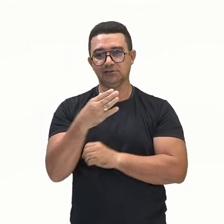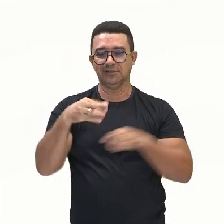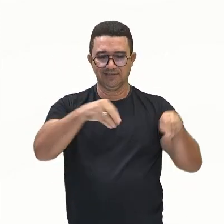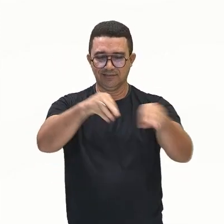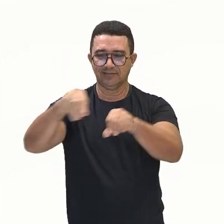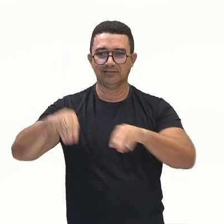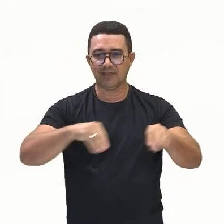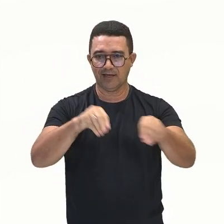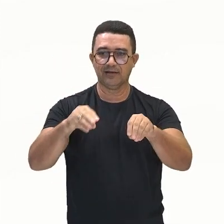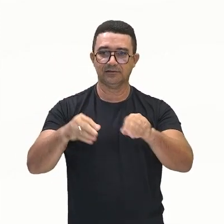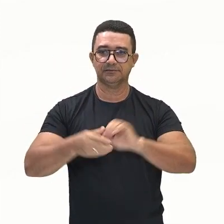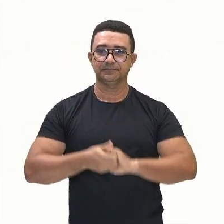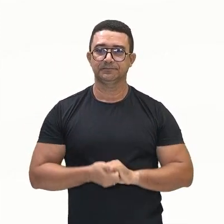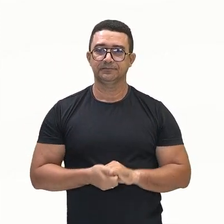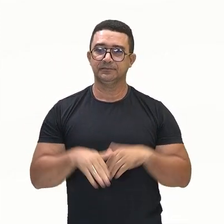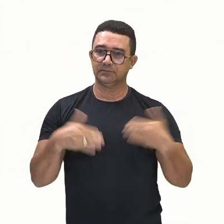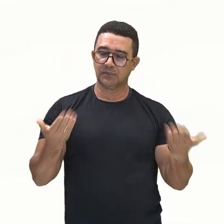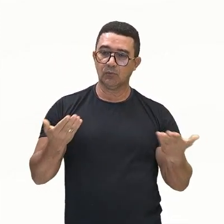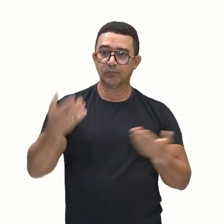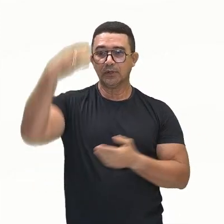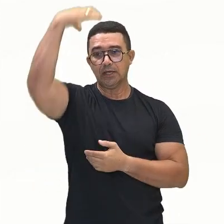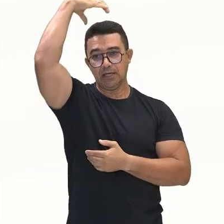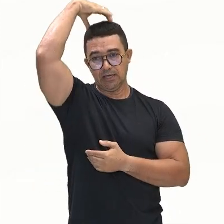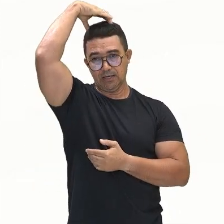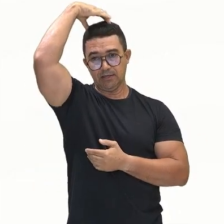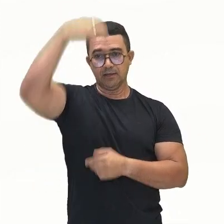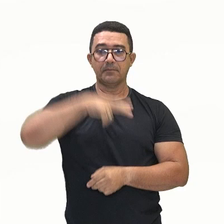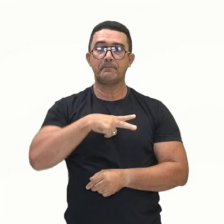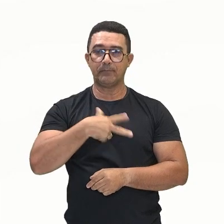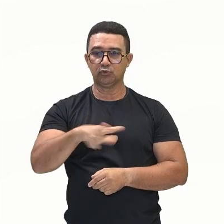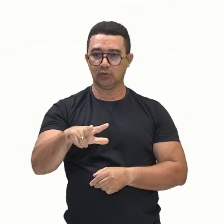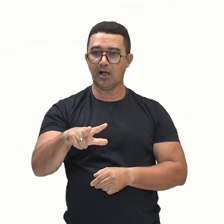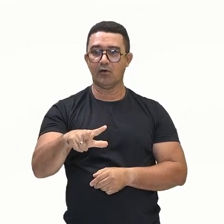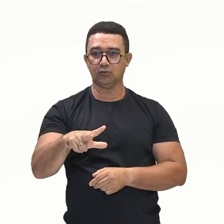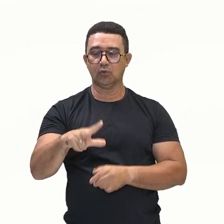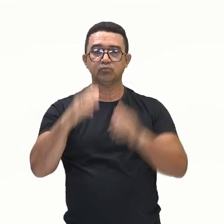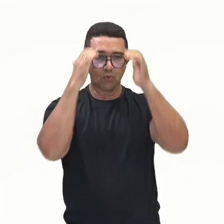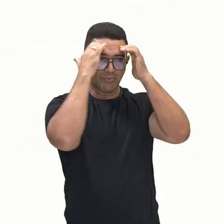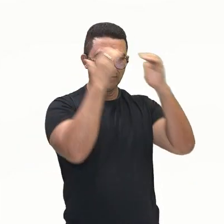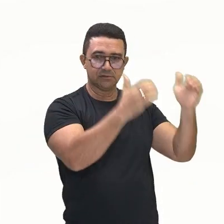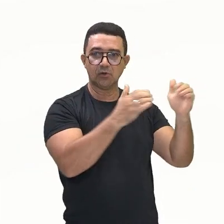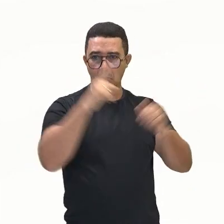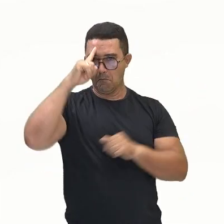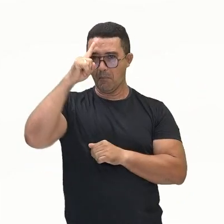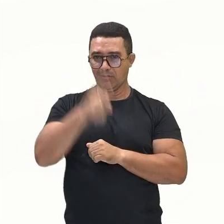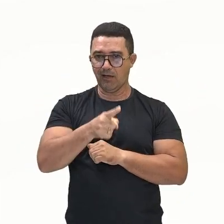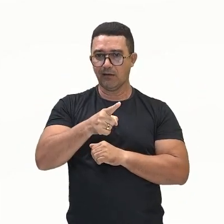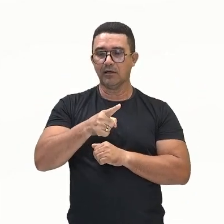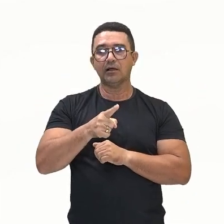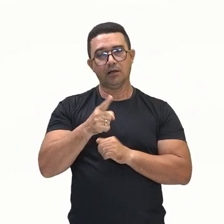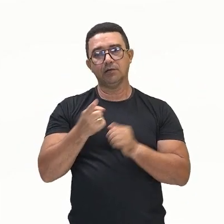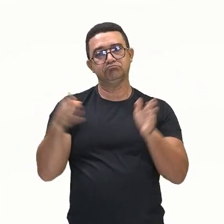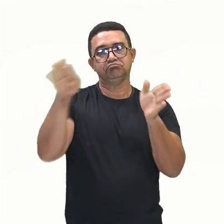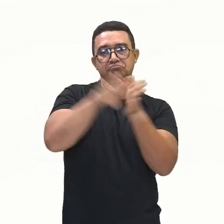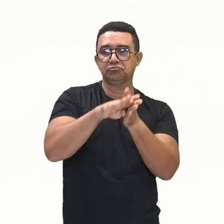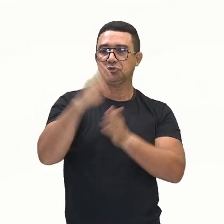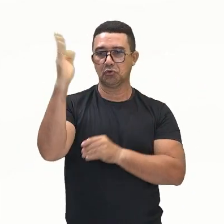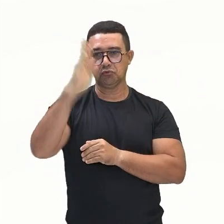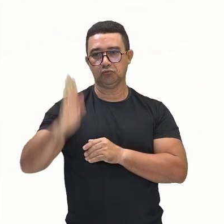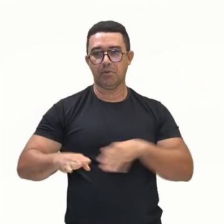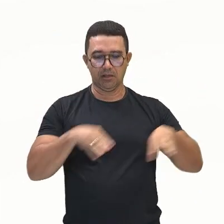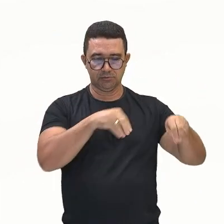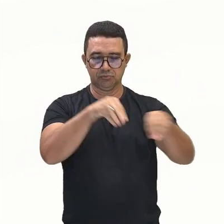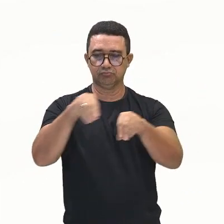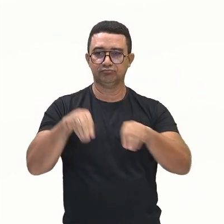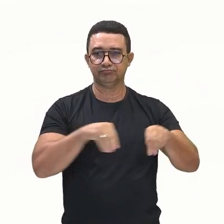ao comando do rei de Portugal e acabou chegando aqui em nosso território. Mas, de qualquer forma, ele chegou em nosso